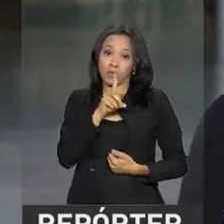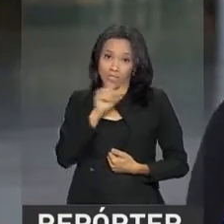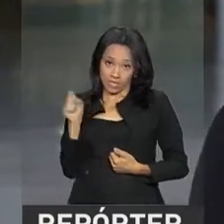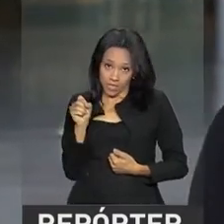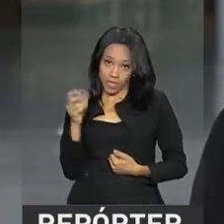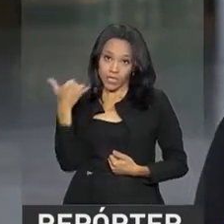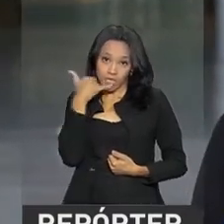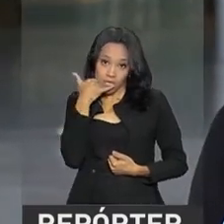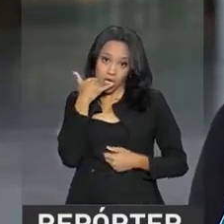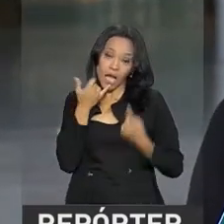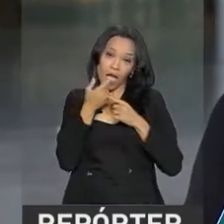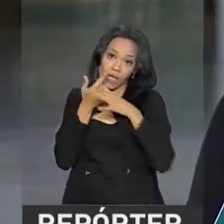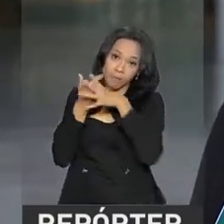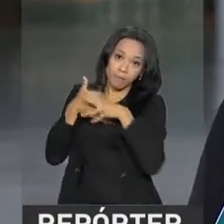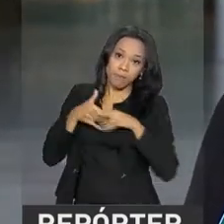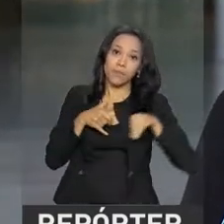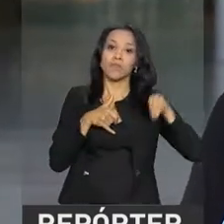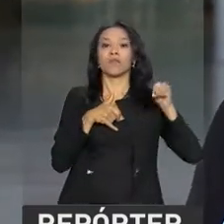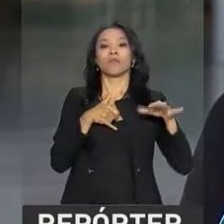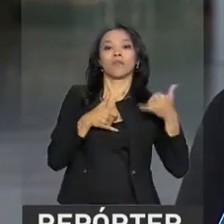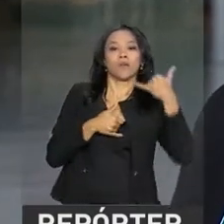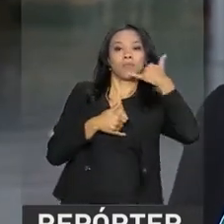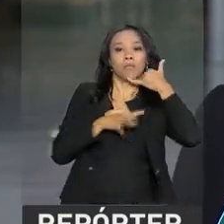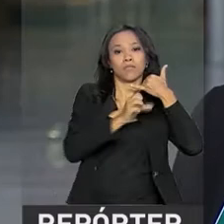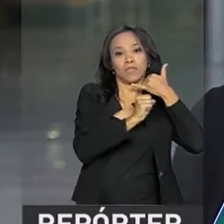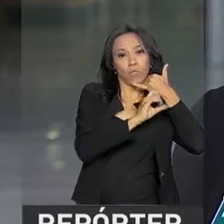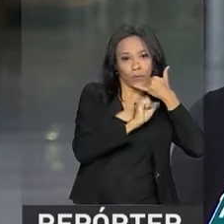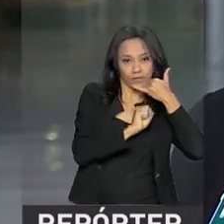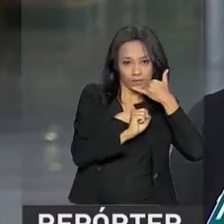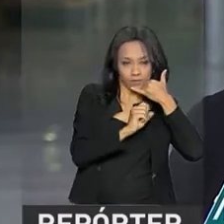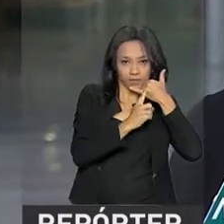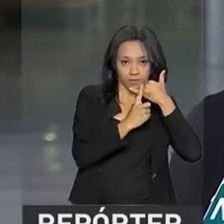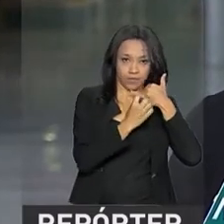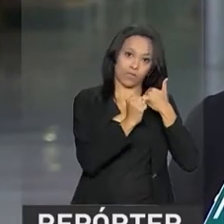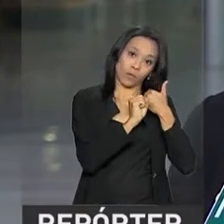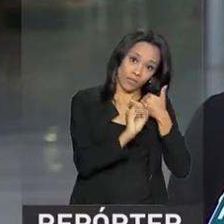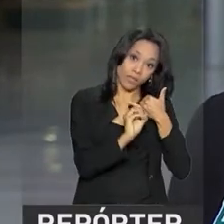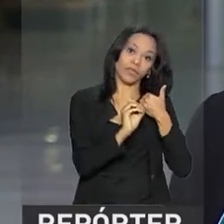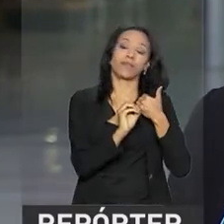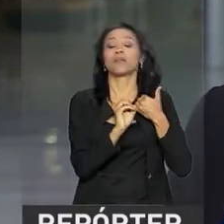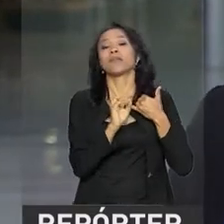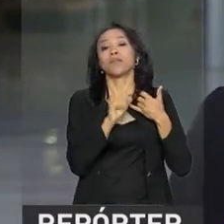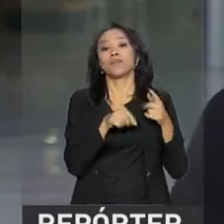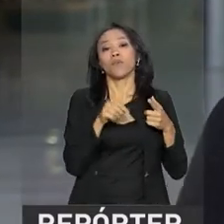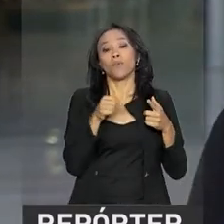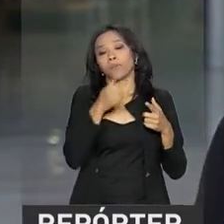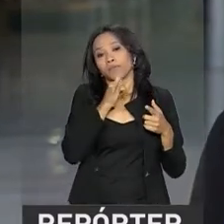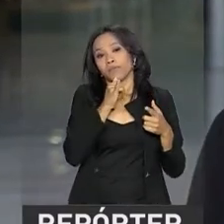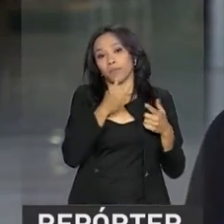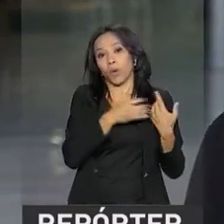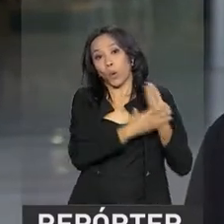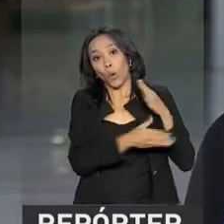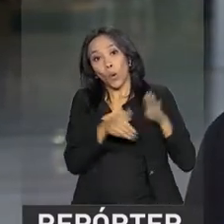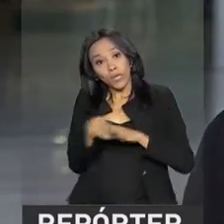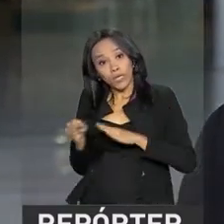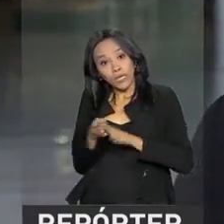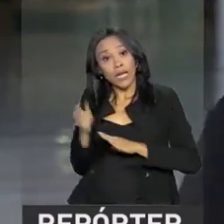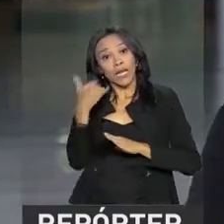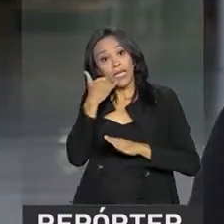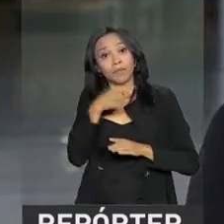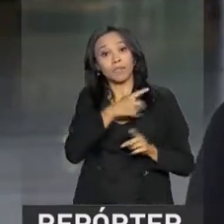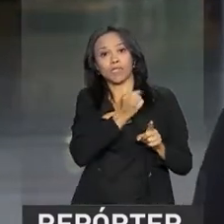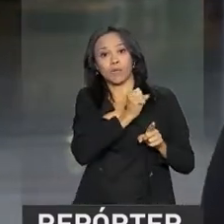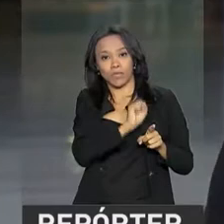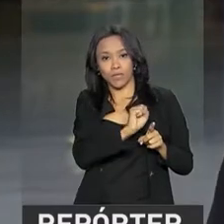quando diz que recebesse ligações para fazer denúncias de violação de direitos da mulher ao invés de orientar para ligar os 180